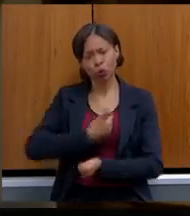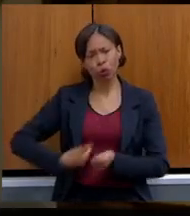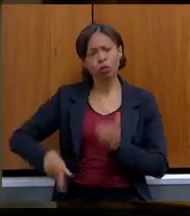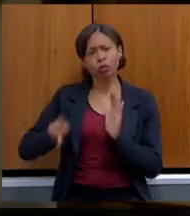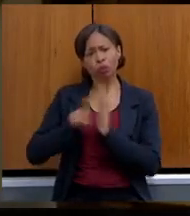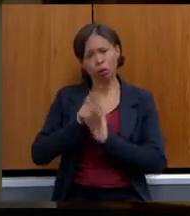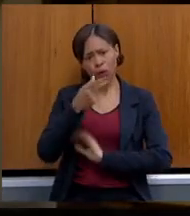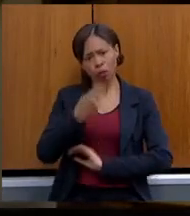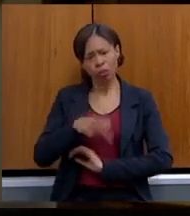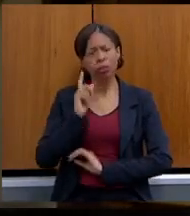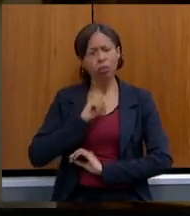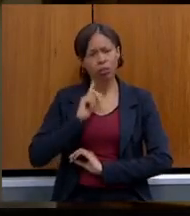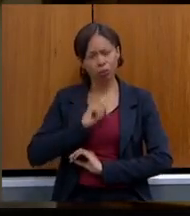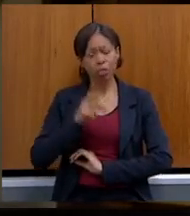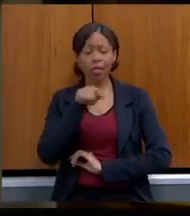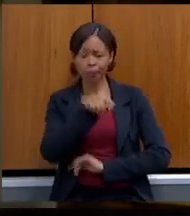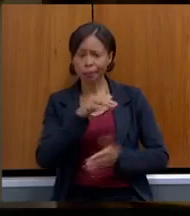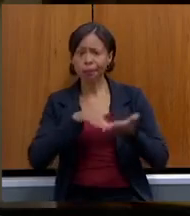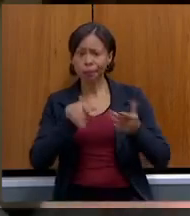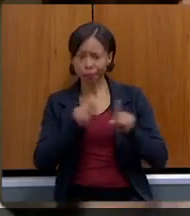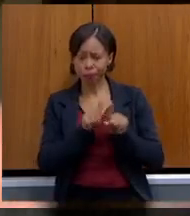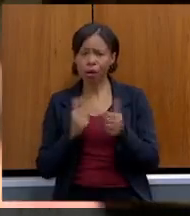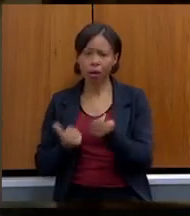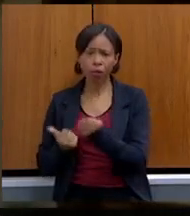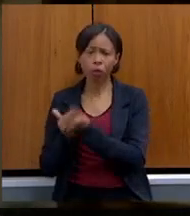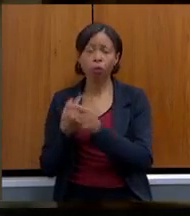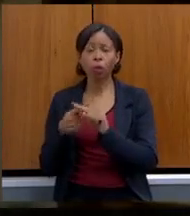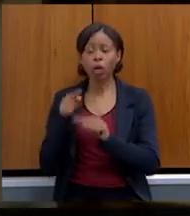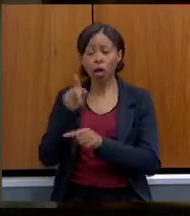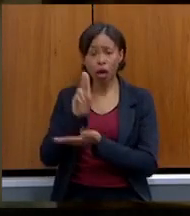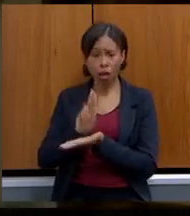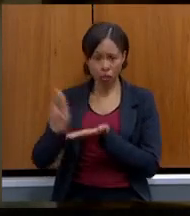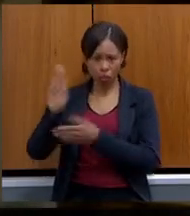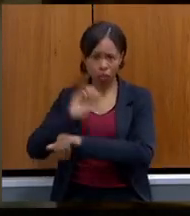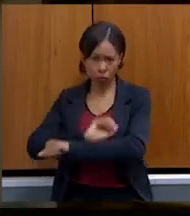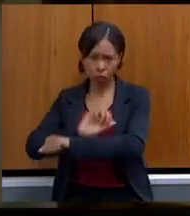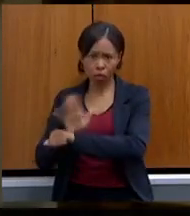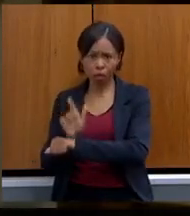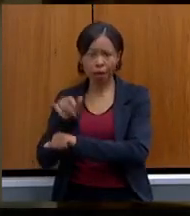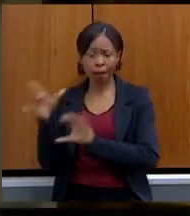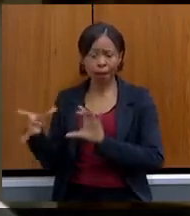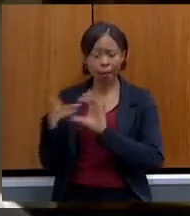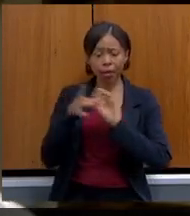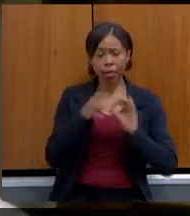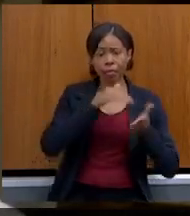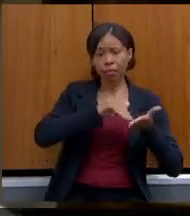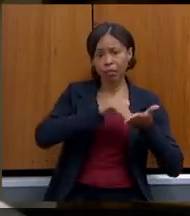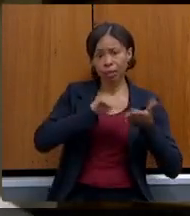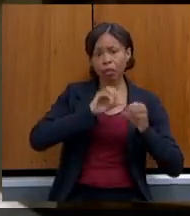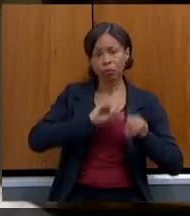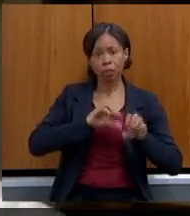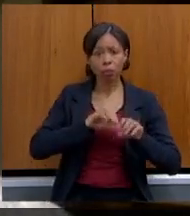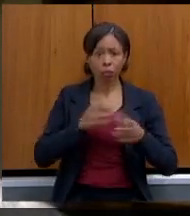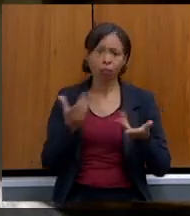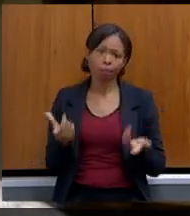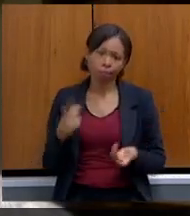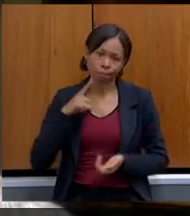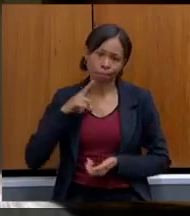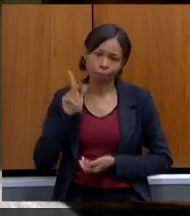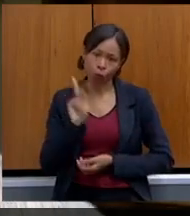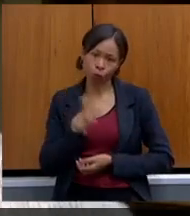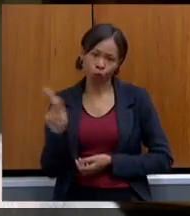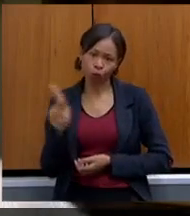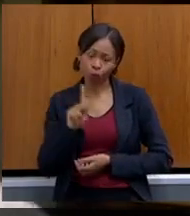governo do estado e da senhora a unimonte está ligada à secretaria de educação nós temos a questão de professores né que